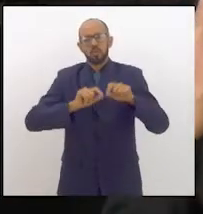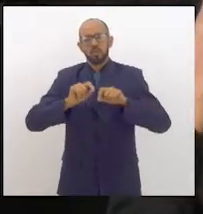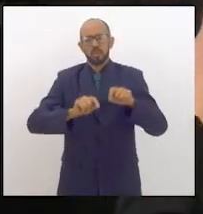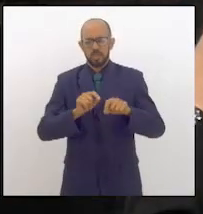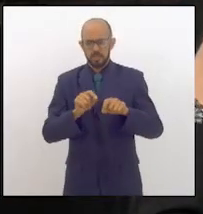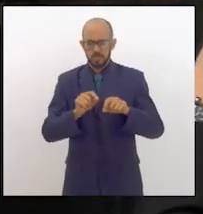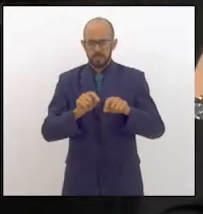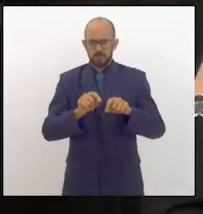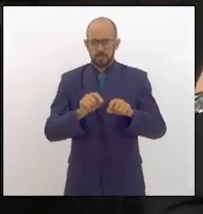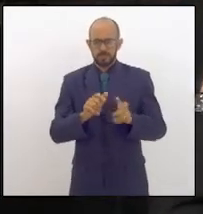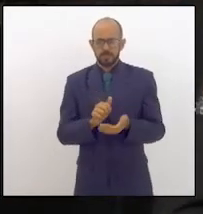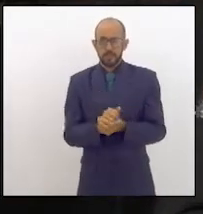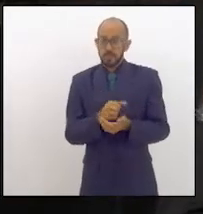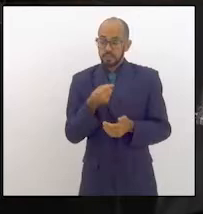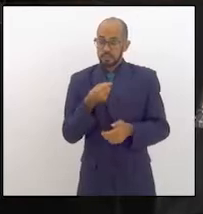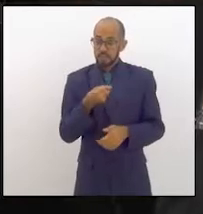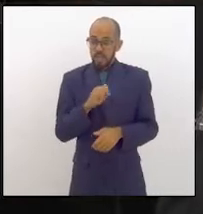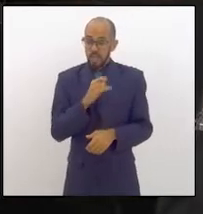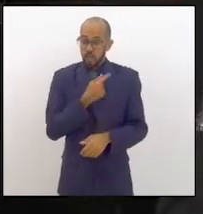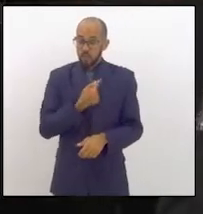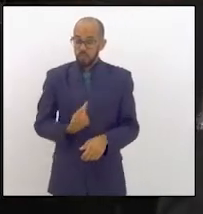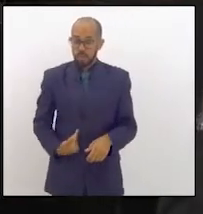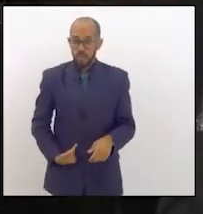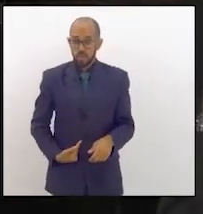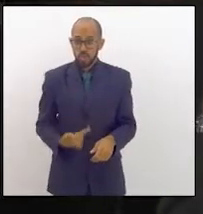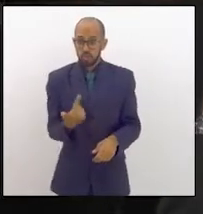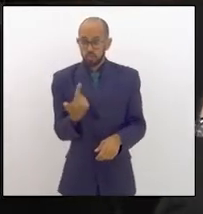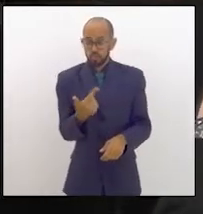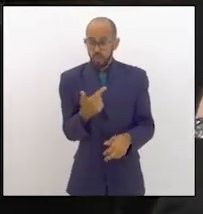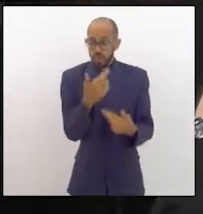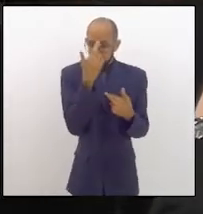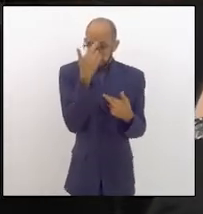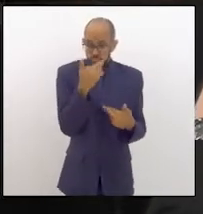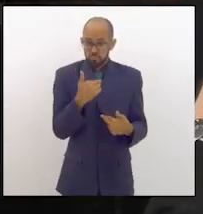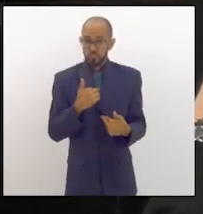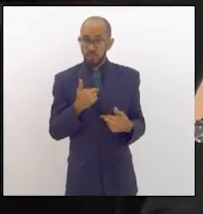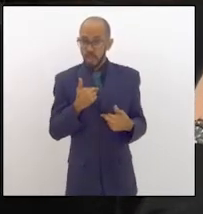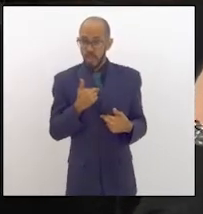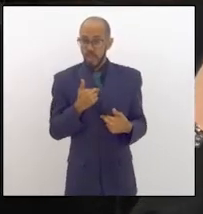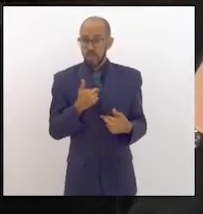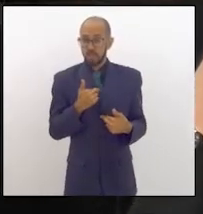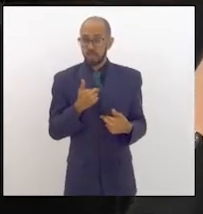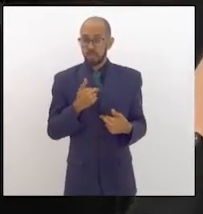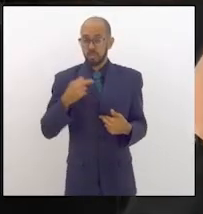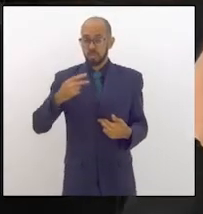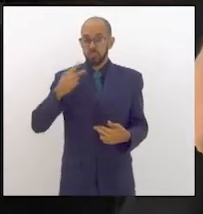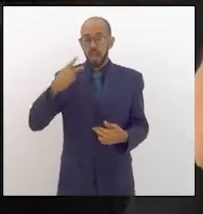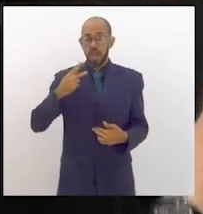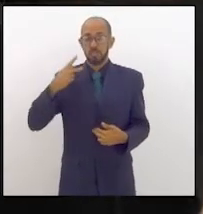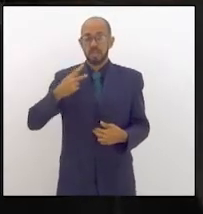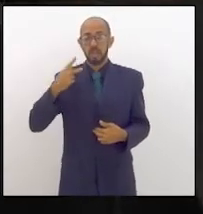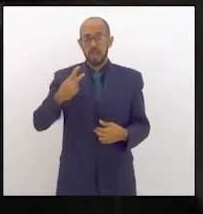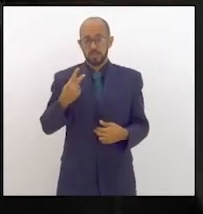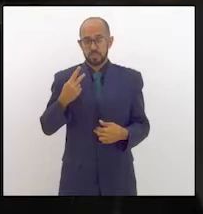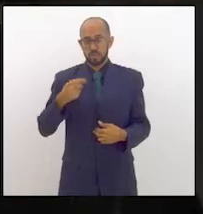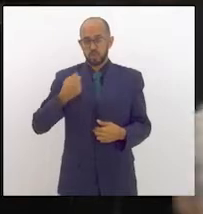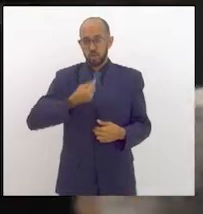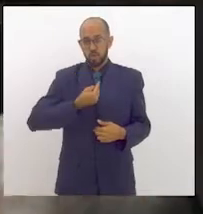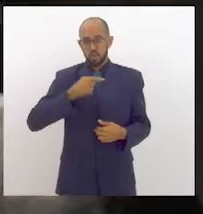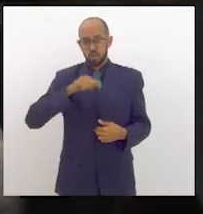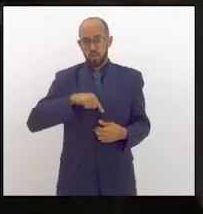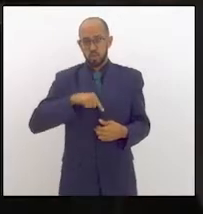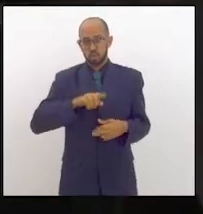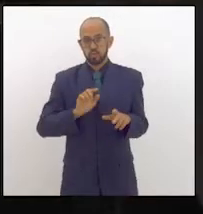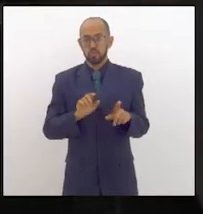sensação se o governador não nos respeitam como parlamentares que somos